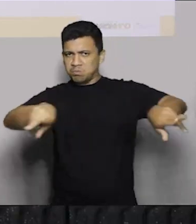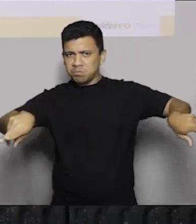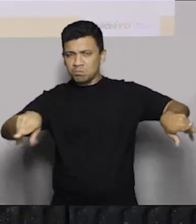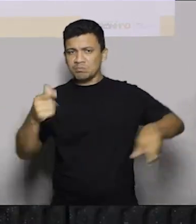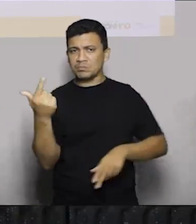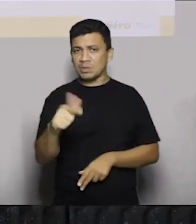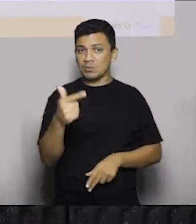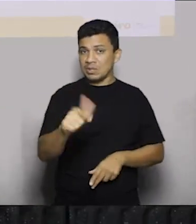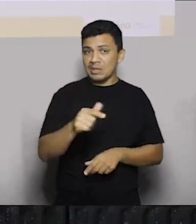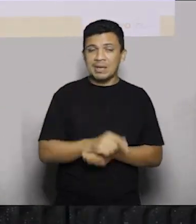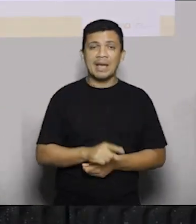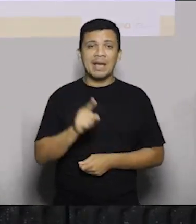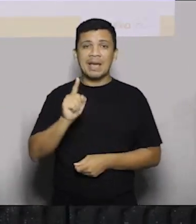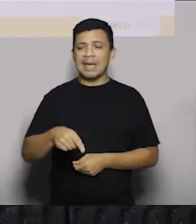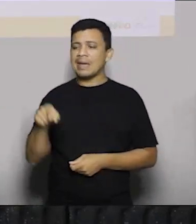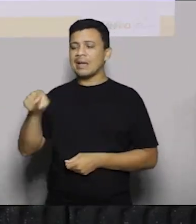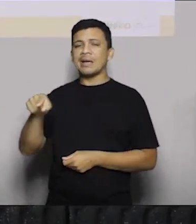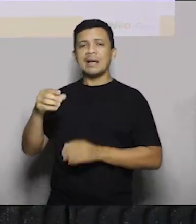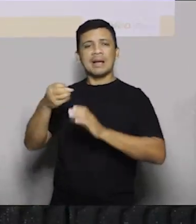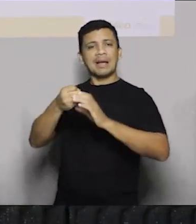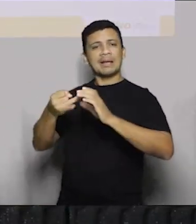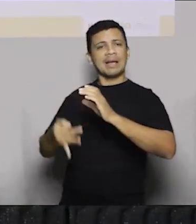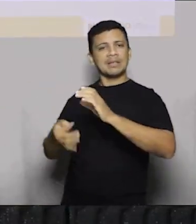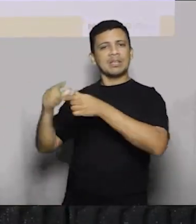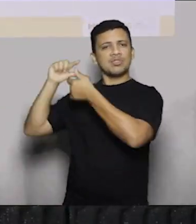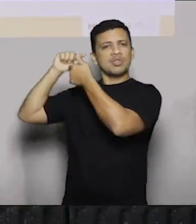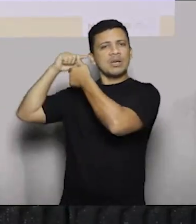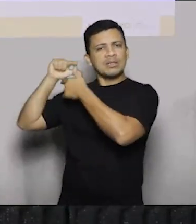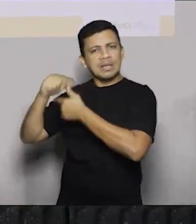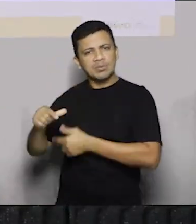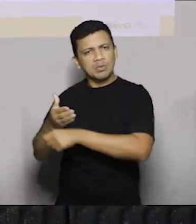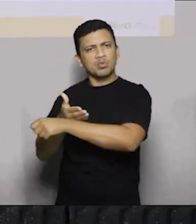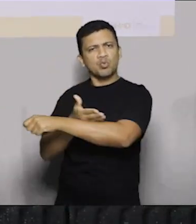absorção de características tradicionais,